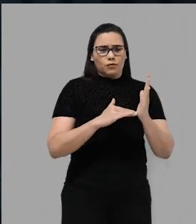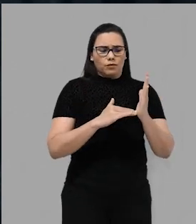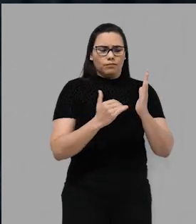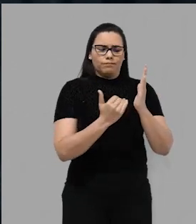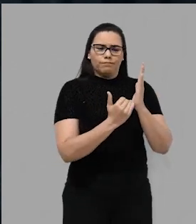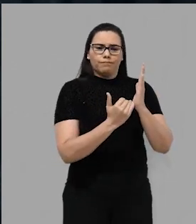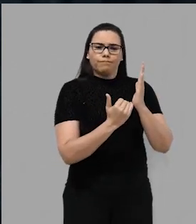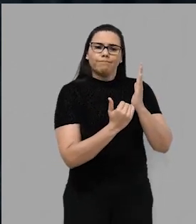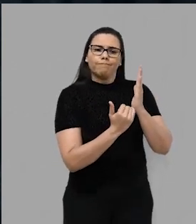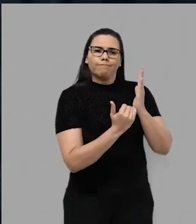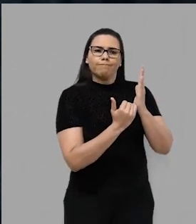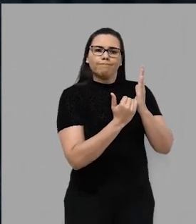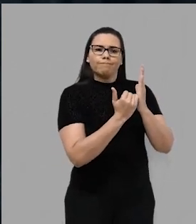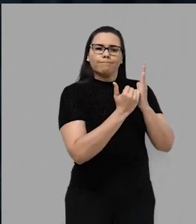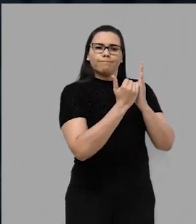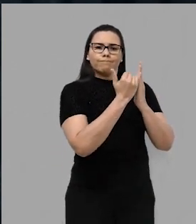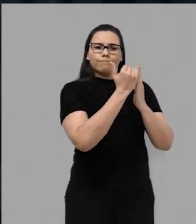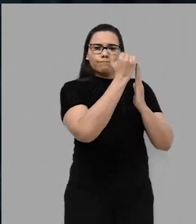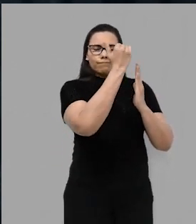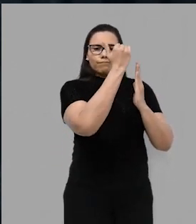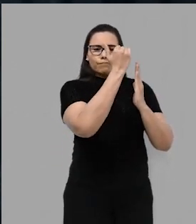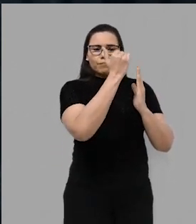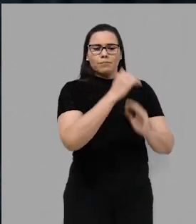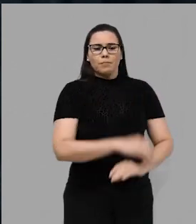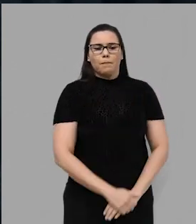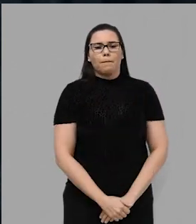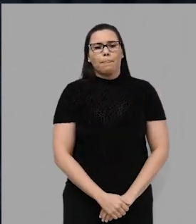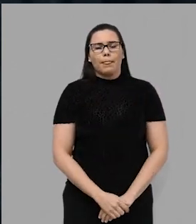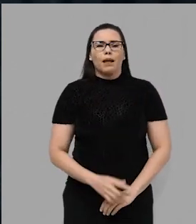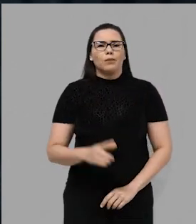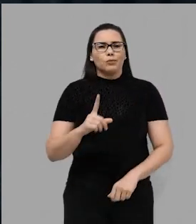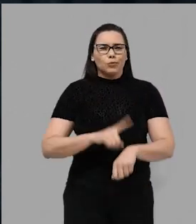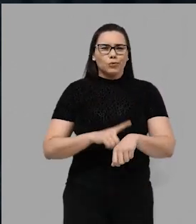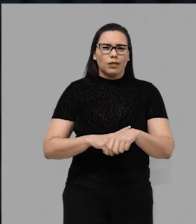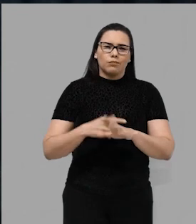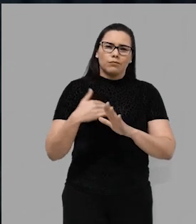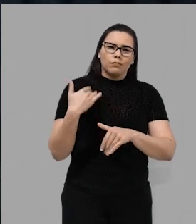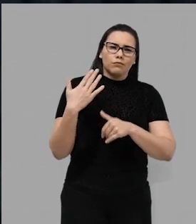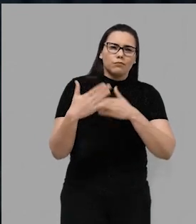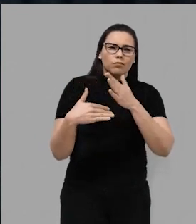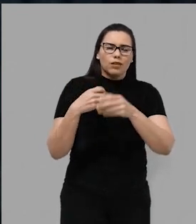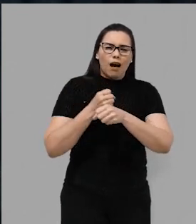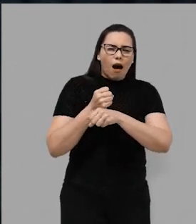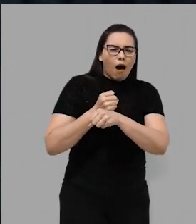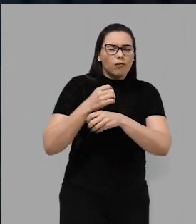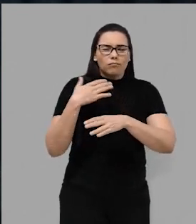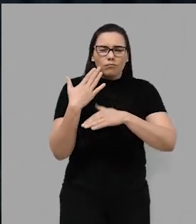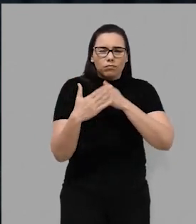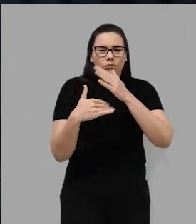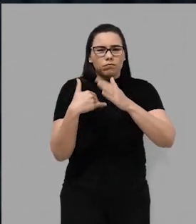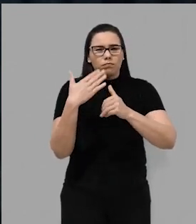vai se passando, né, você vai percebendo que os indivíduos que eram